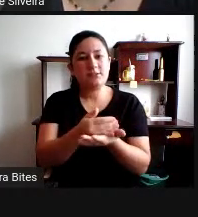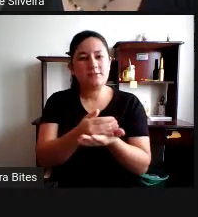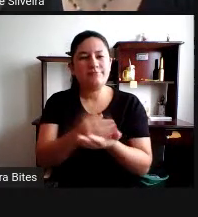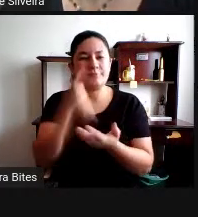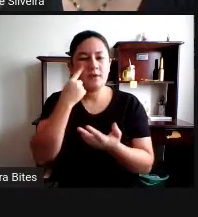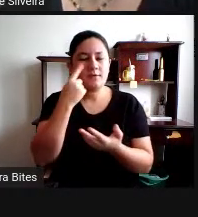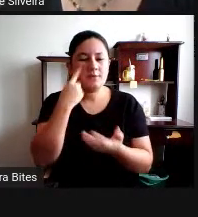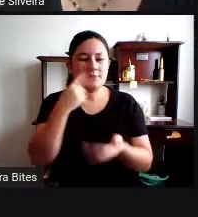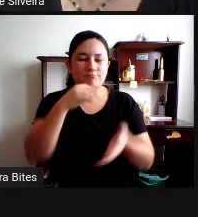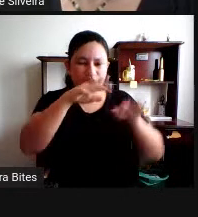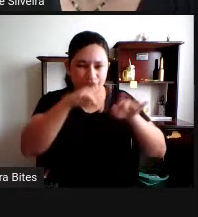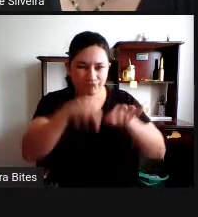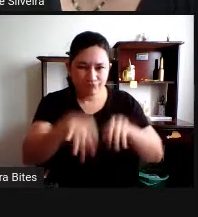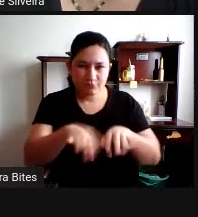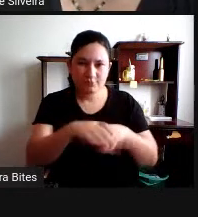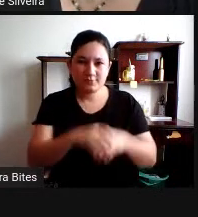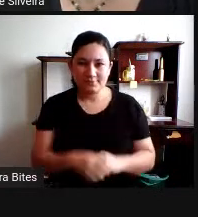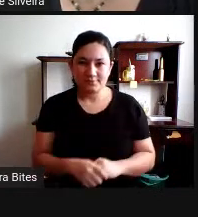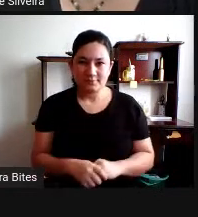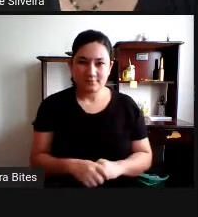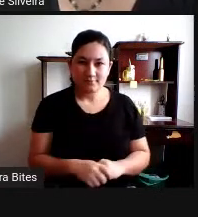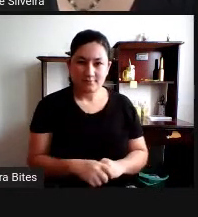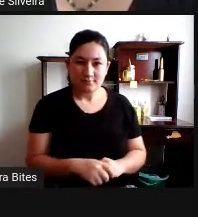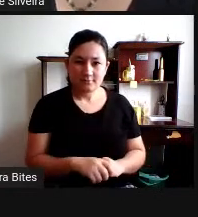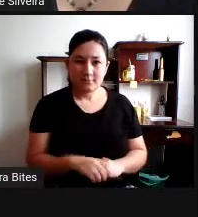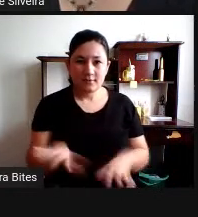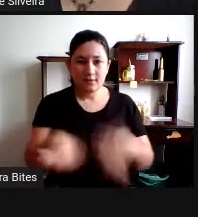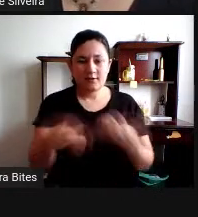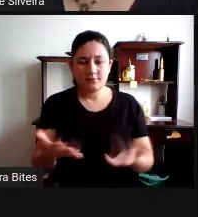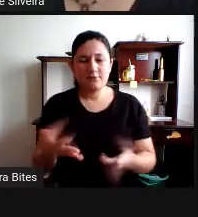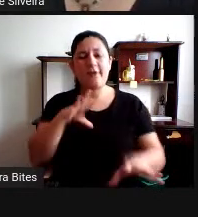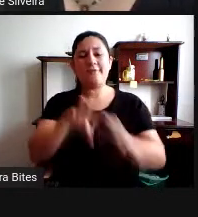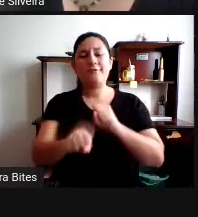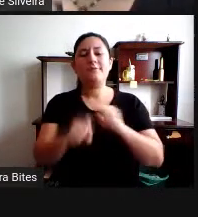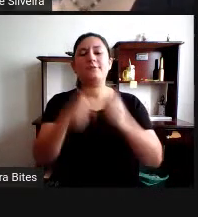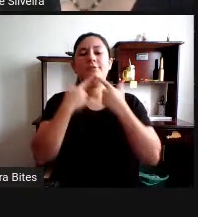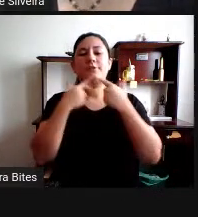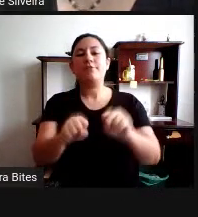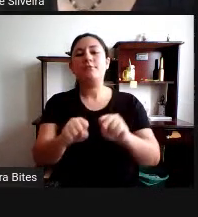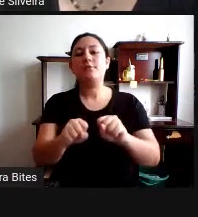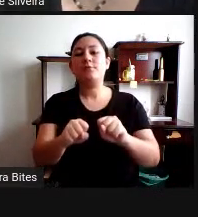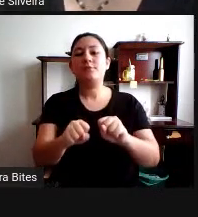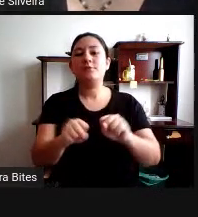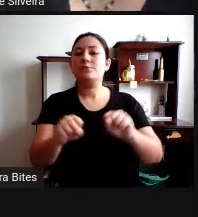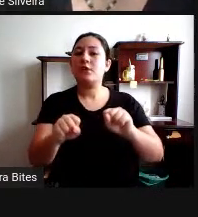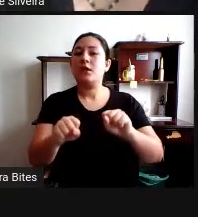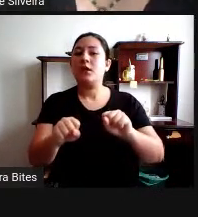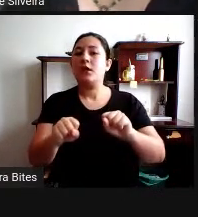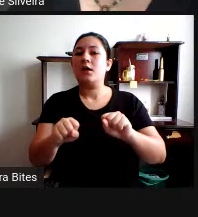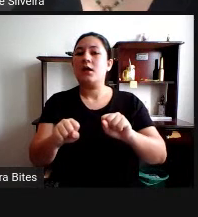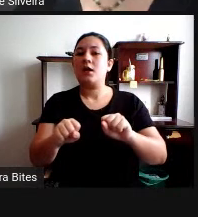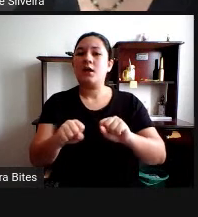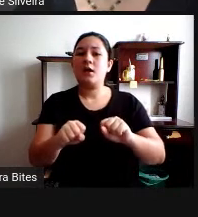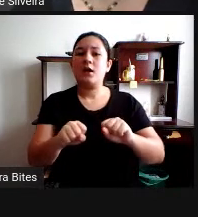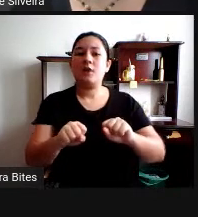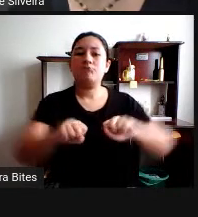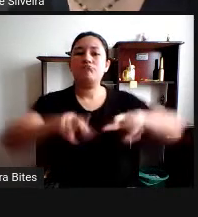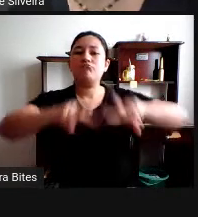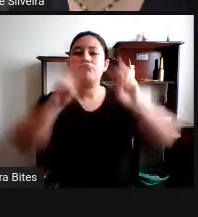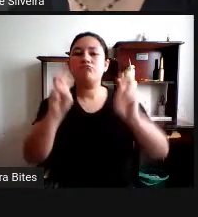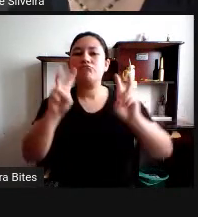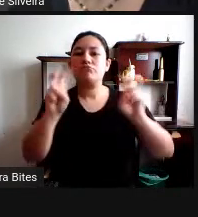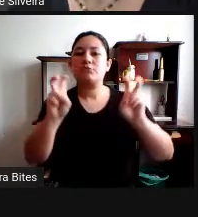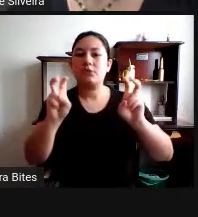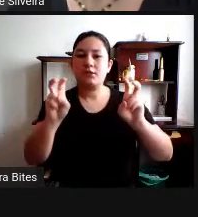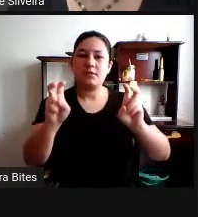certo? Bom, a formação do linguista não é o tema pelo qual o linguista genebrino é